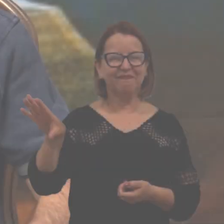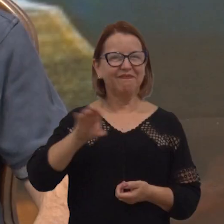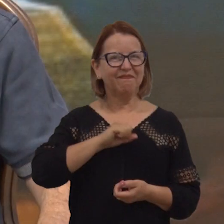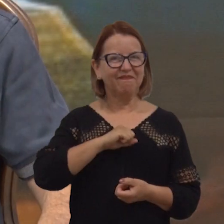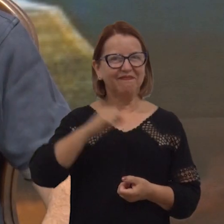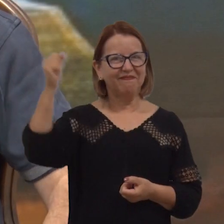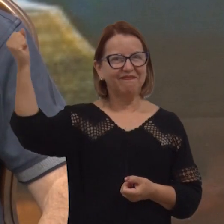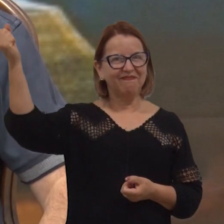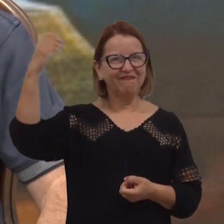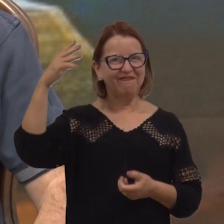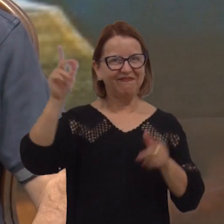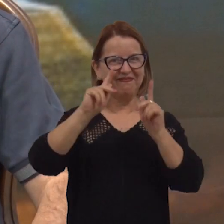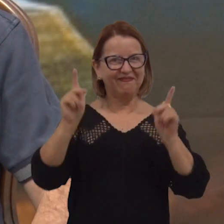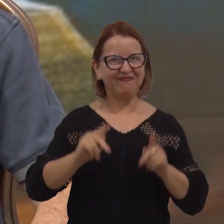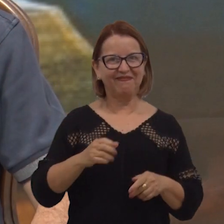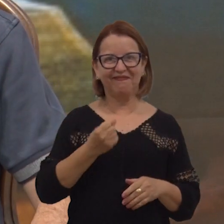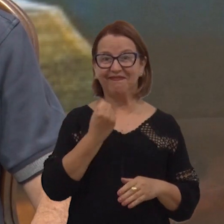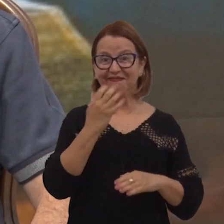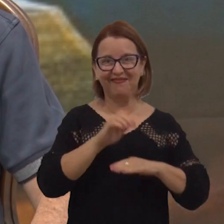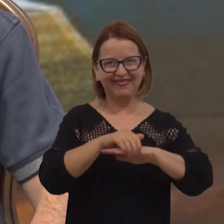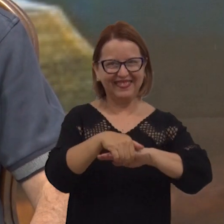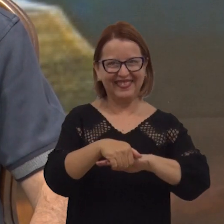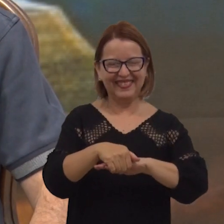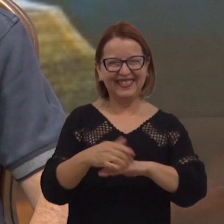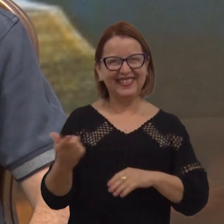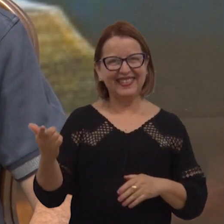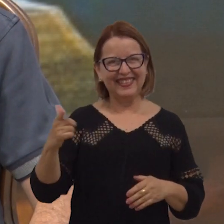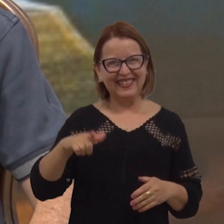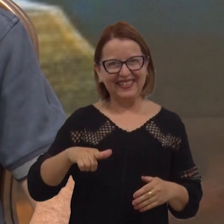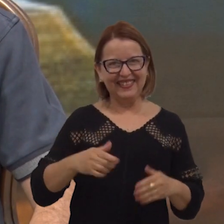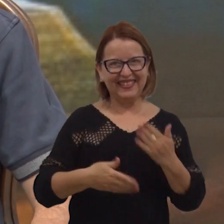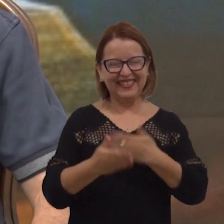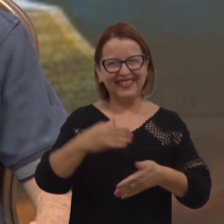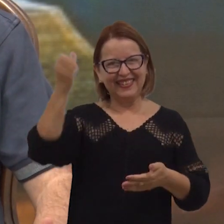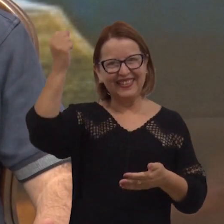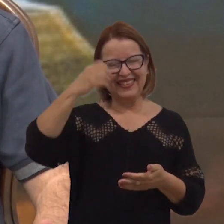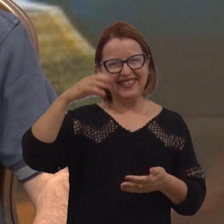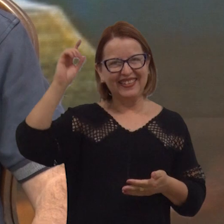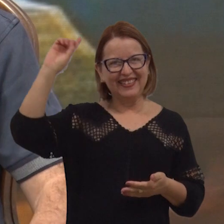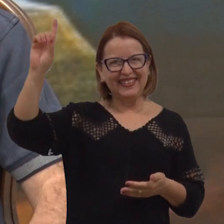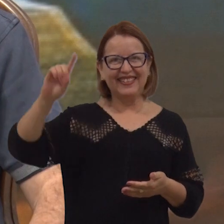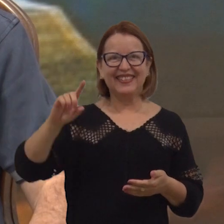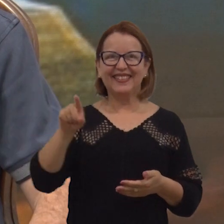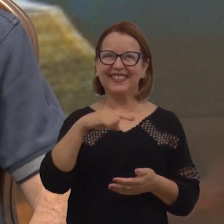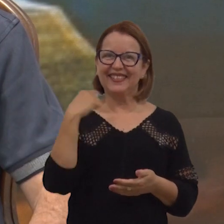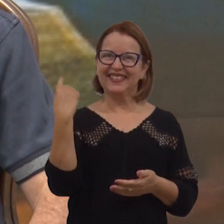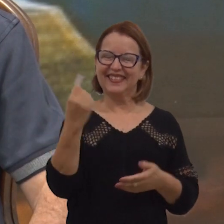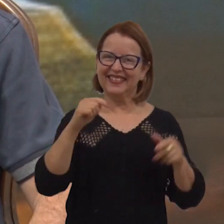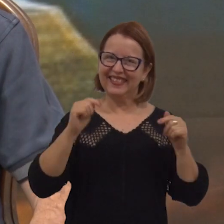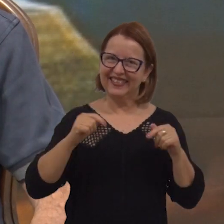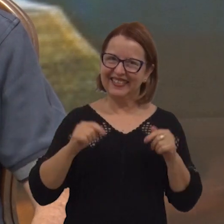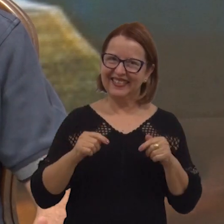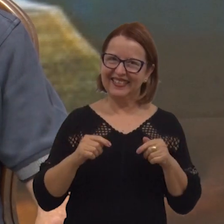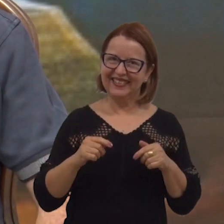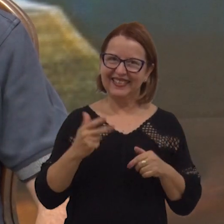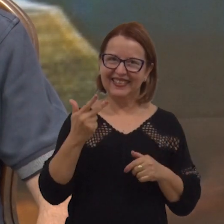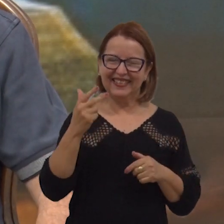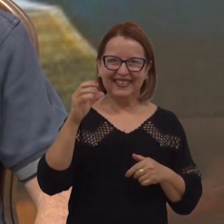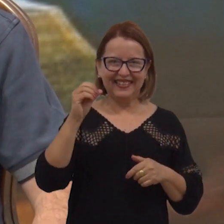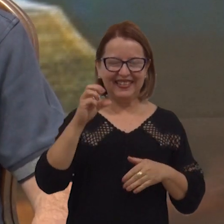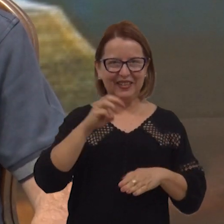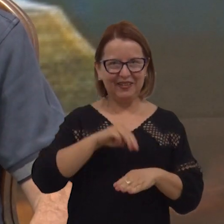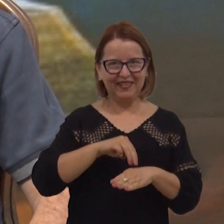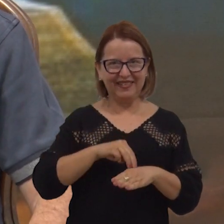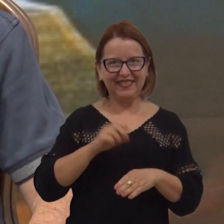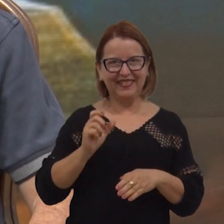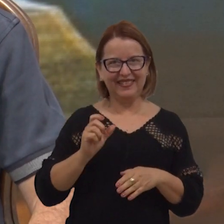Olá, amados, graça e paz, boa noite. Mais uma vez, pela graça de Deus, estamos aqui com 30 minutos de